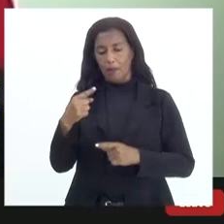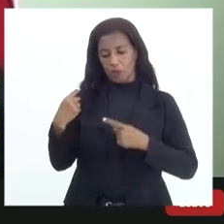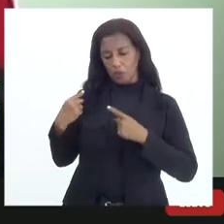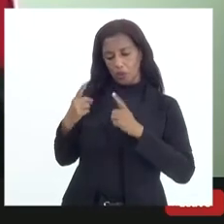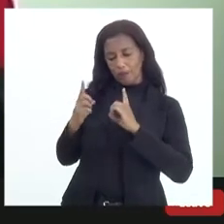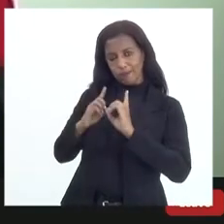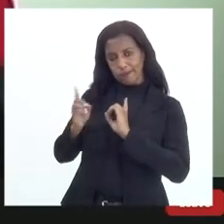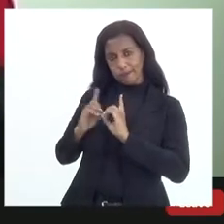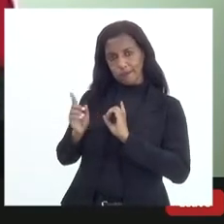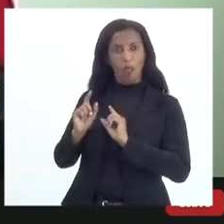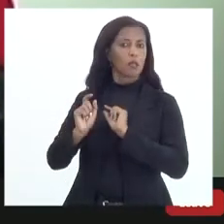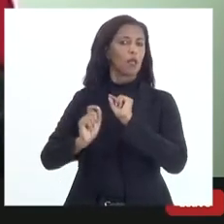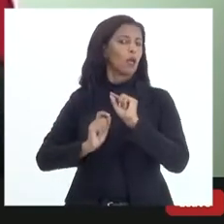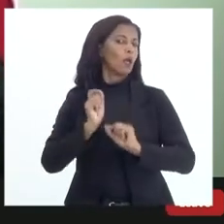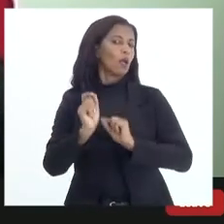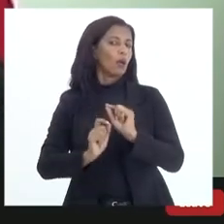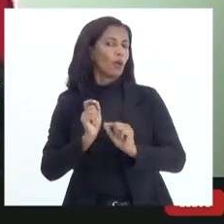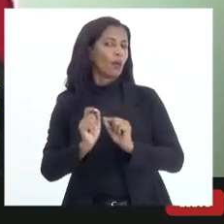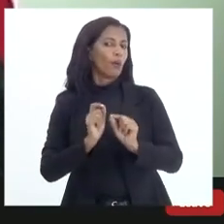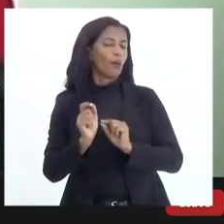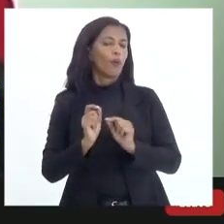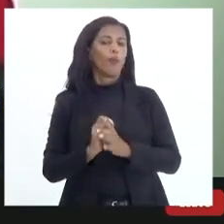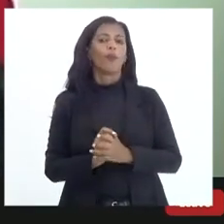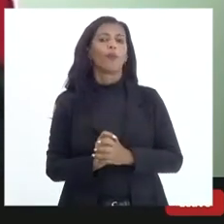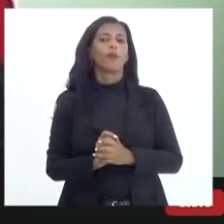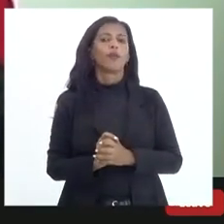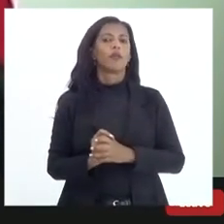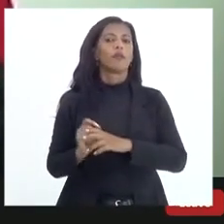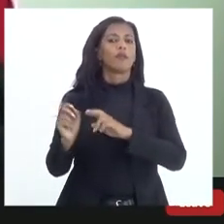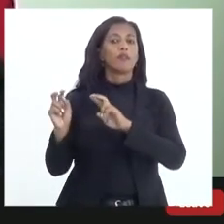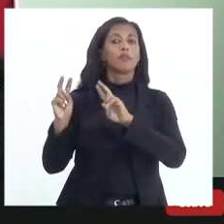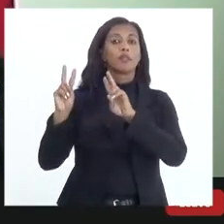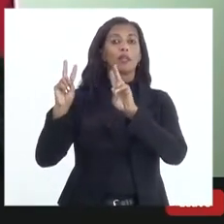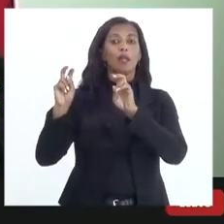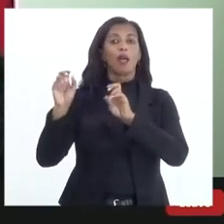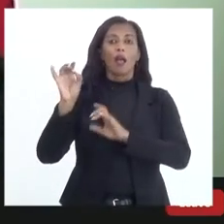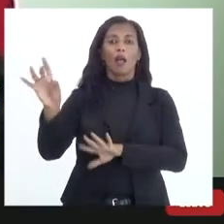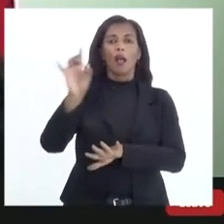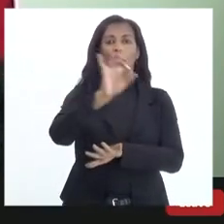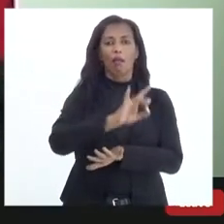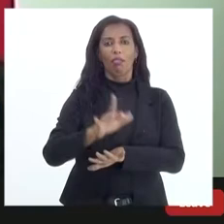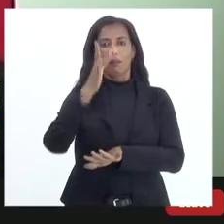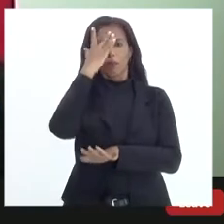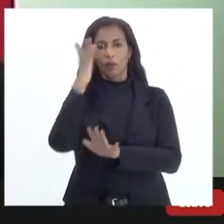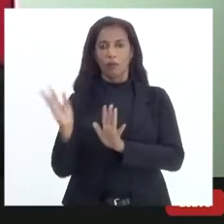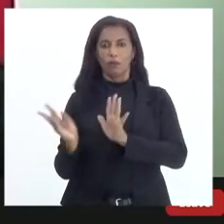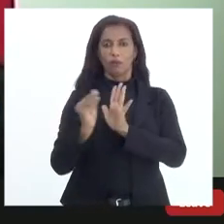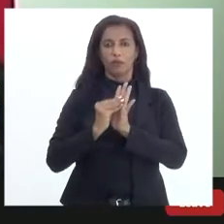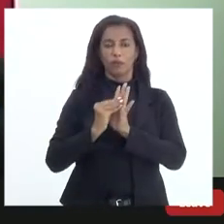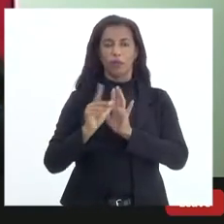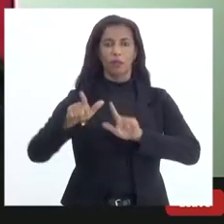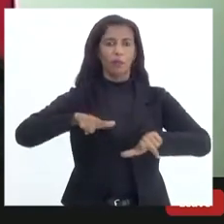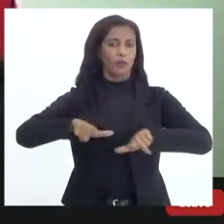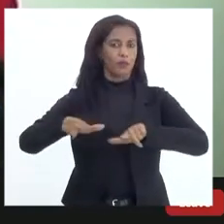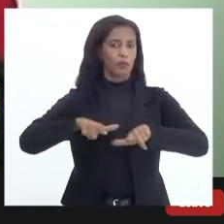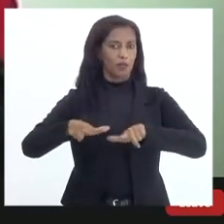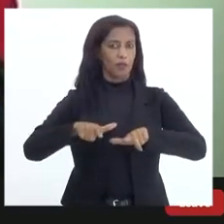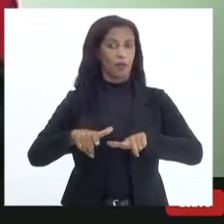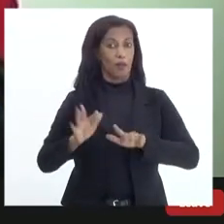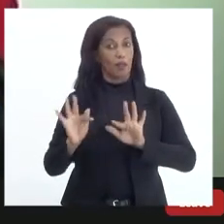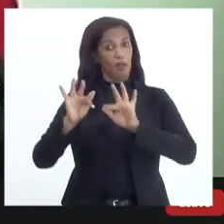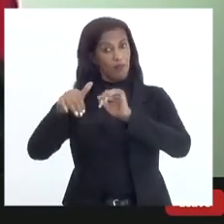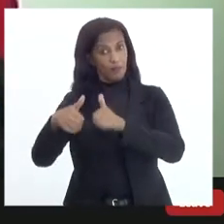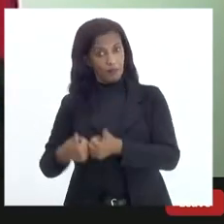debater exatamente a oitiva dessas pessoas para ser acrescida ao nosso plano de trabalho. E aí